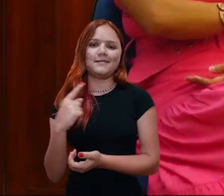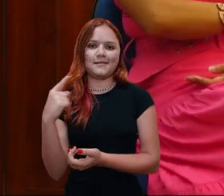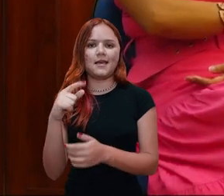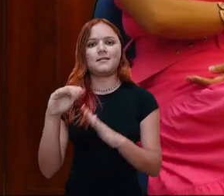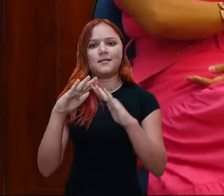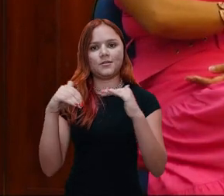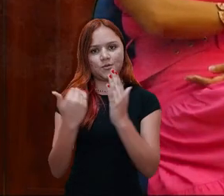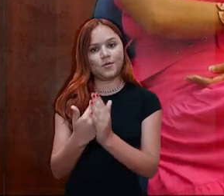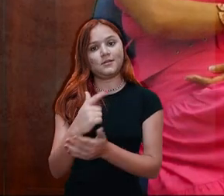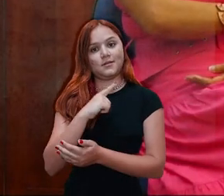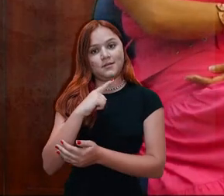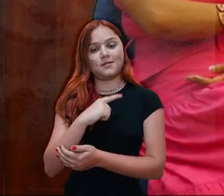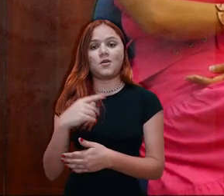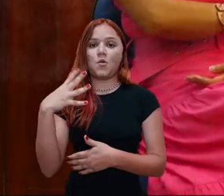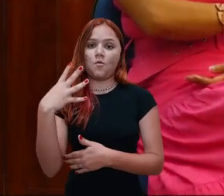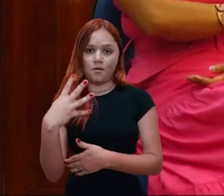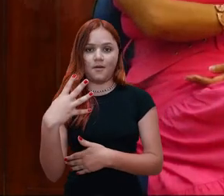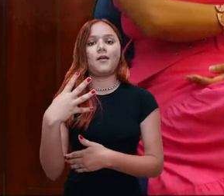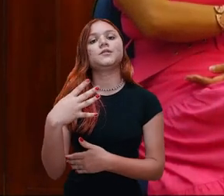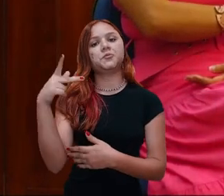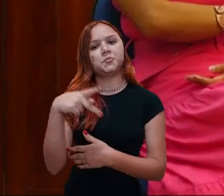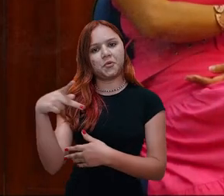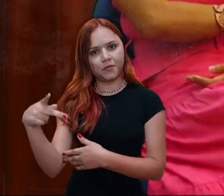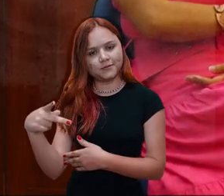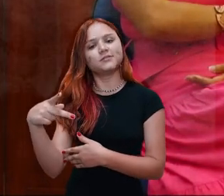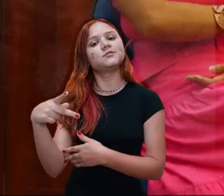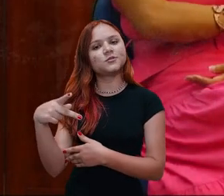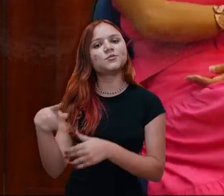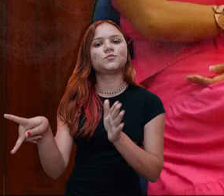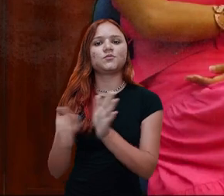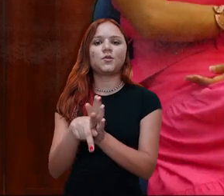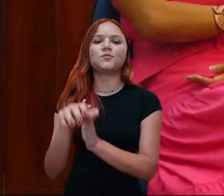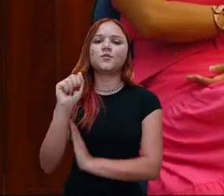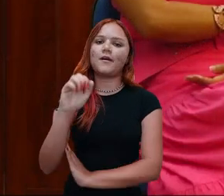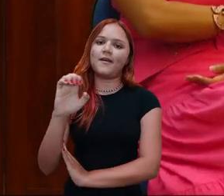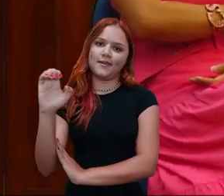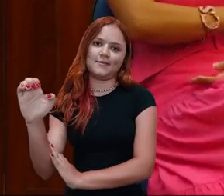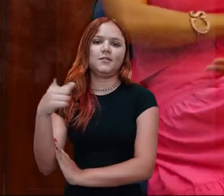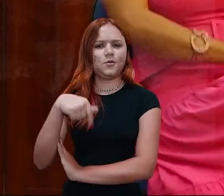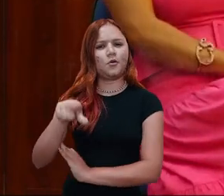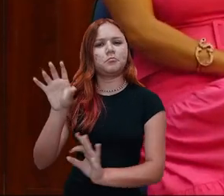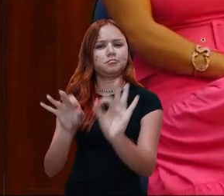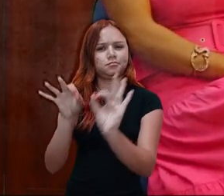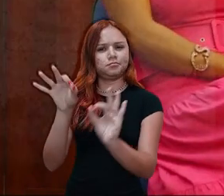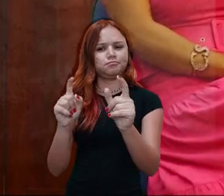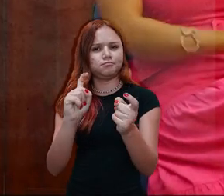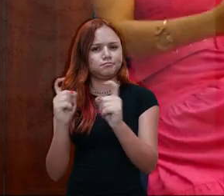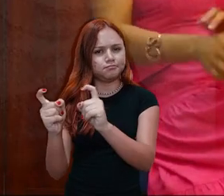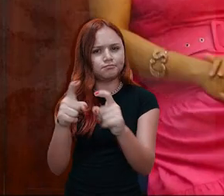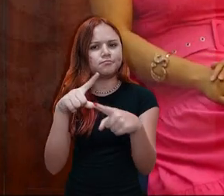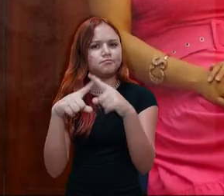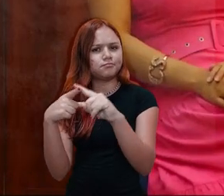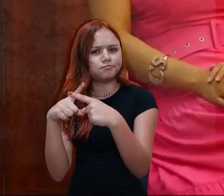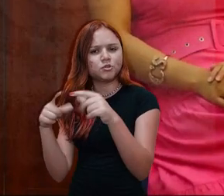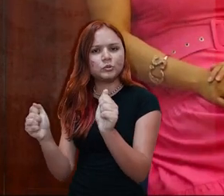escola nós somos quatro professores, eu, professora Ellen, professor Santos, professora Nádia, e a gente está se articulando juntamente